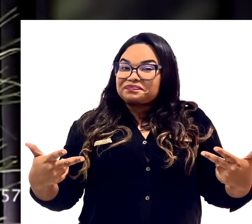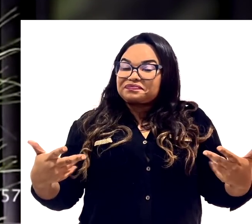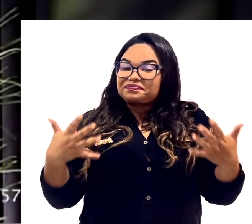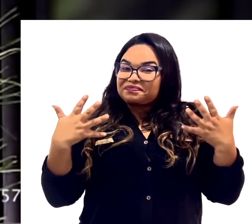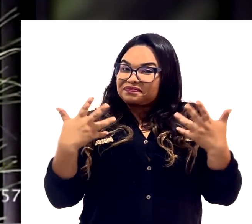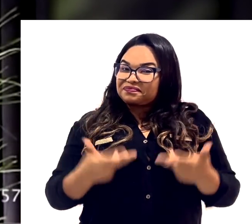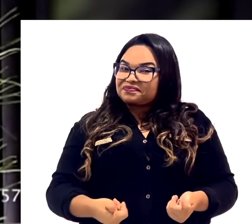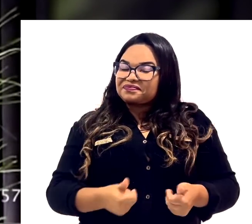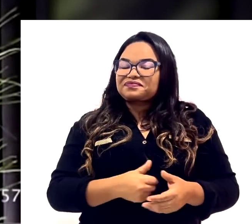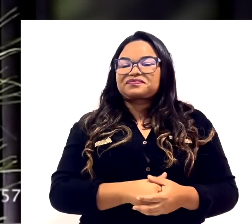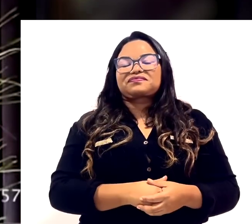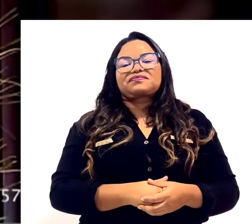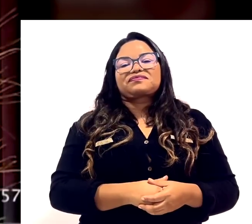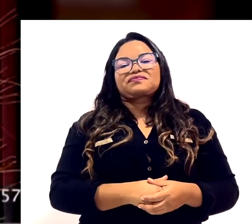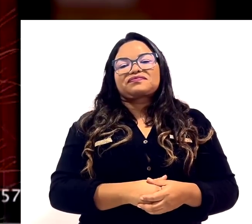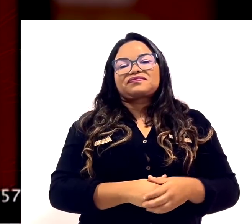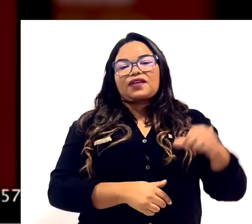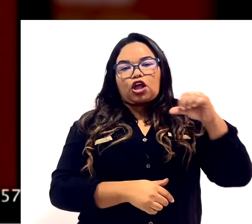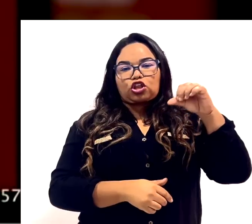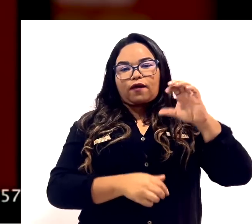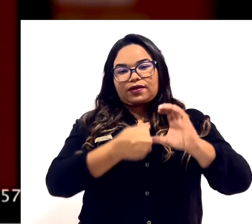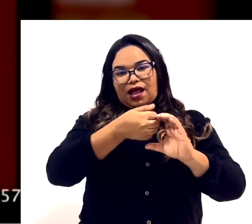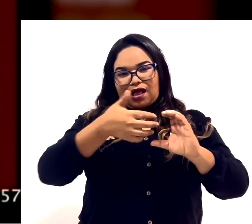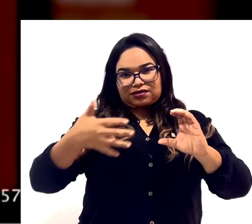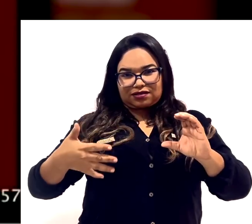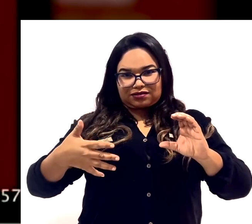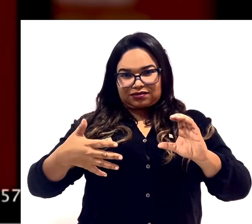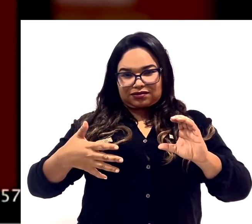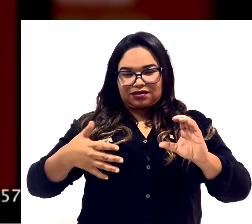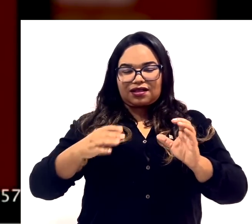Fascinante. Este é o 9º critério dado no livro de Daniel.